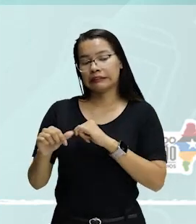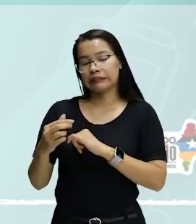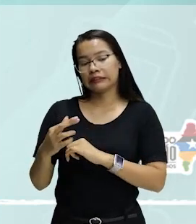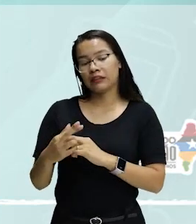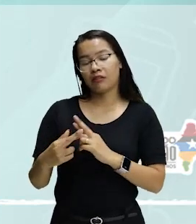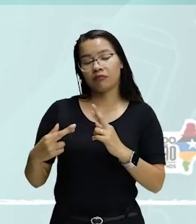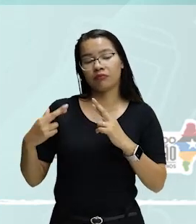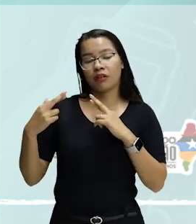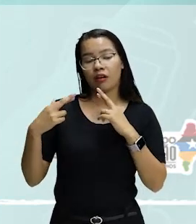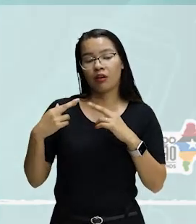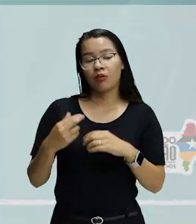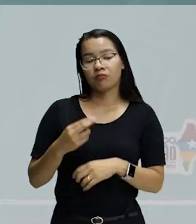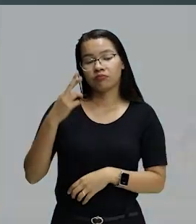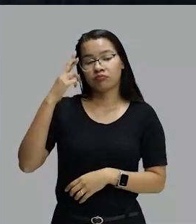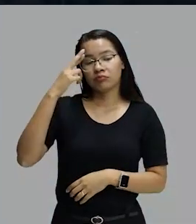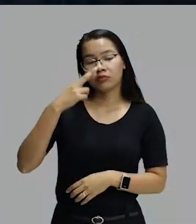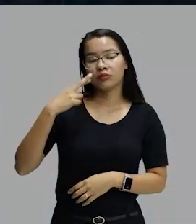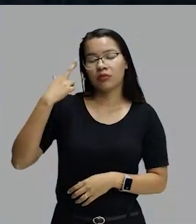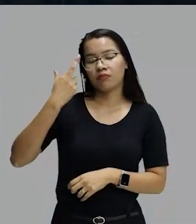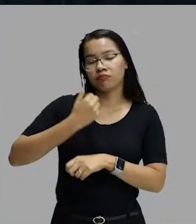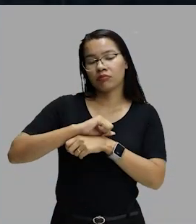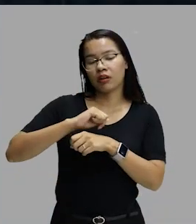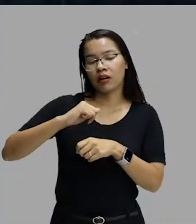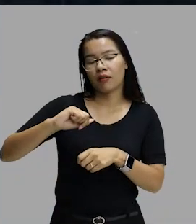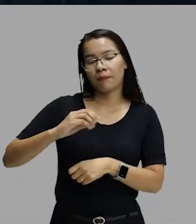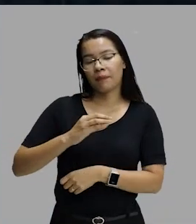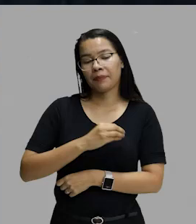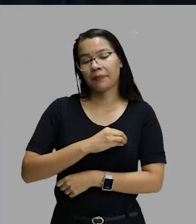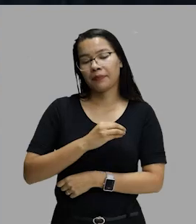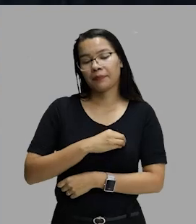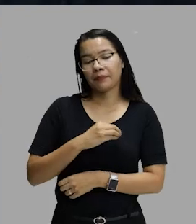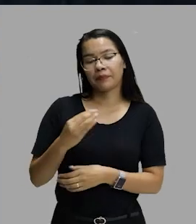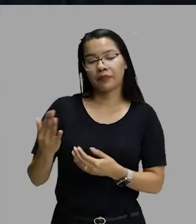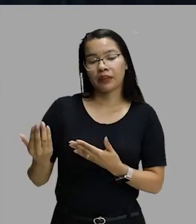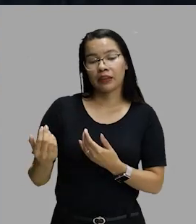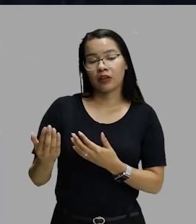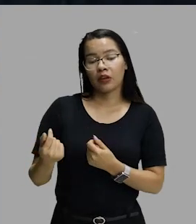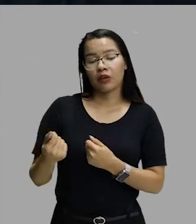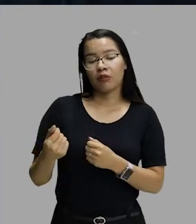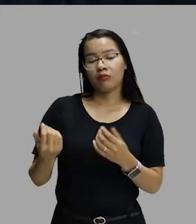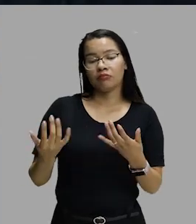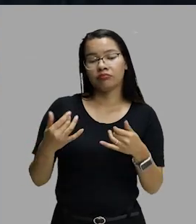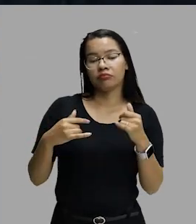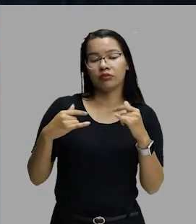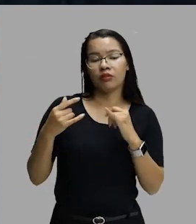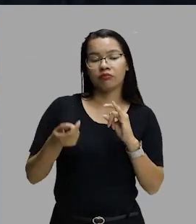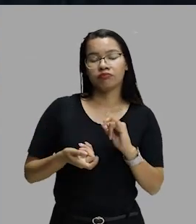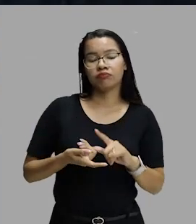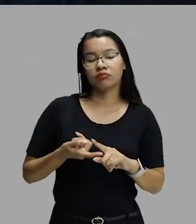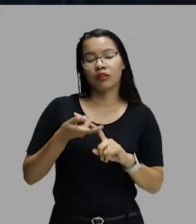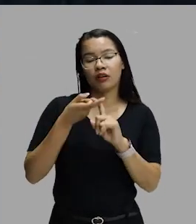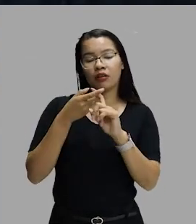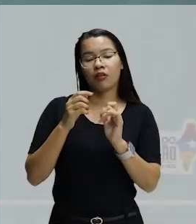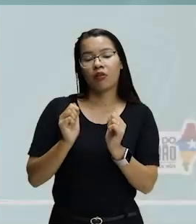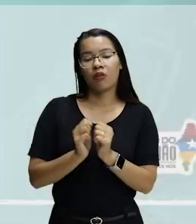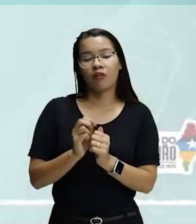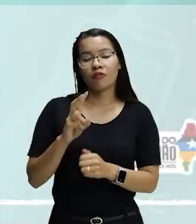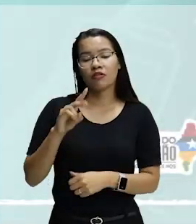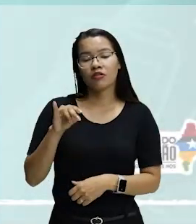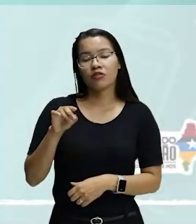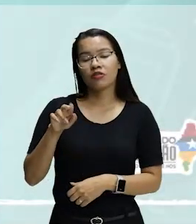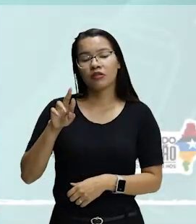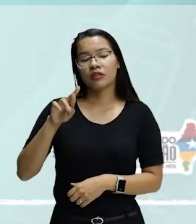seu grão pecado da juventude, o caso com Virgília, e anuncia a narração sobre o seu